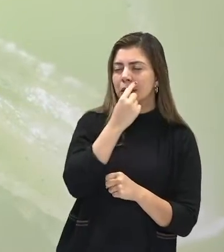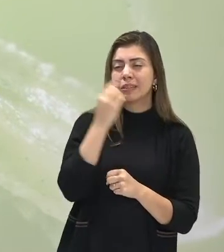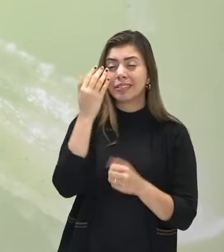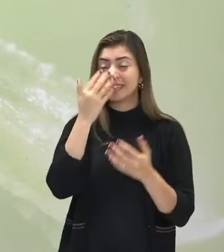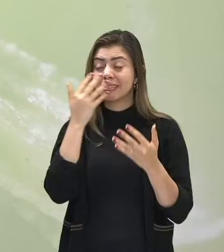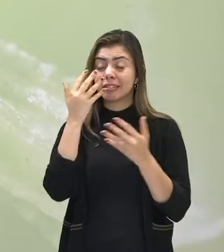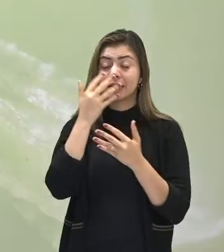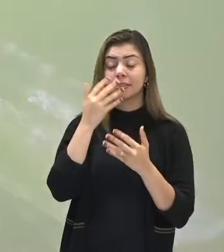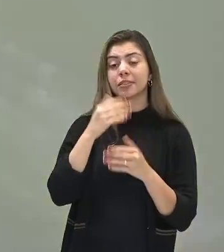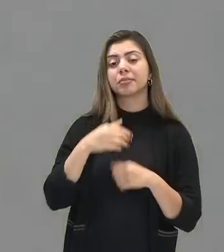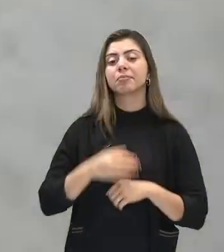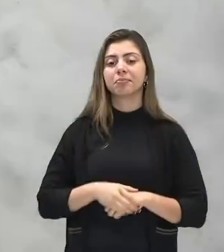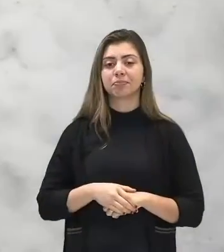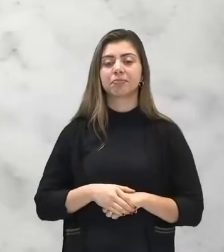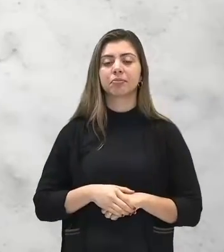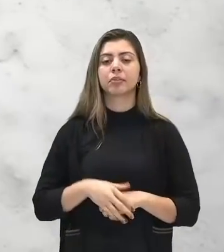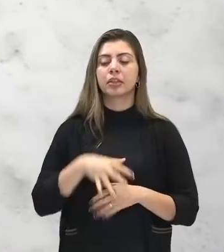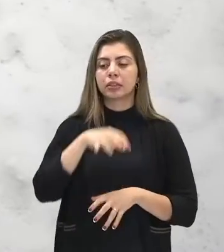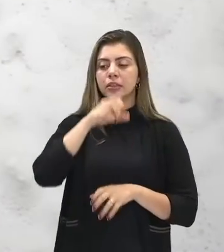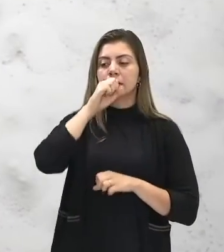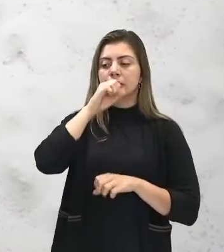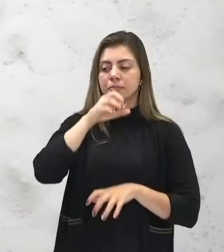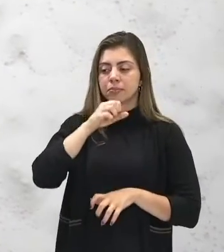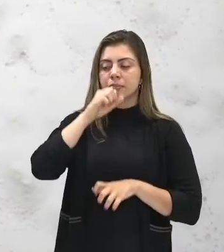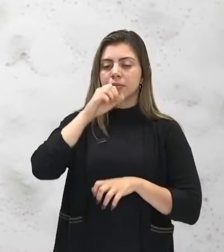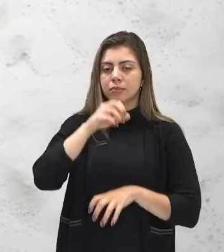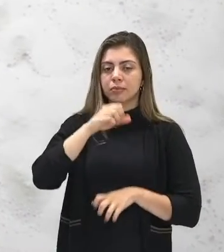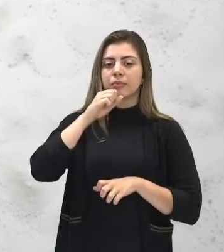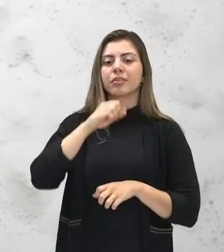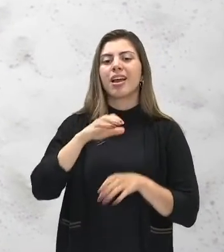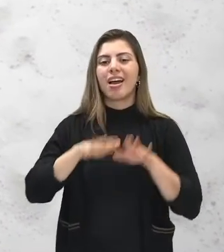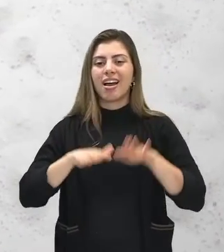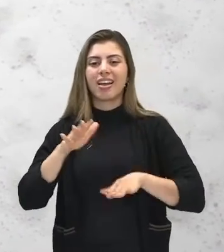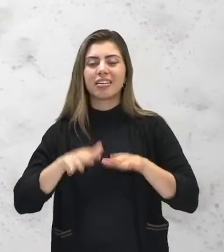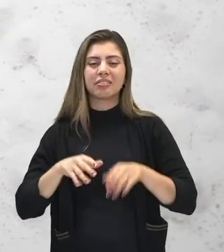dos predadores, muitas vezes causando